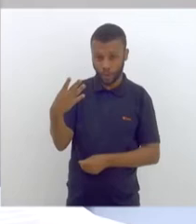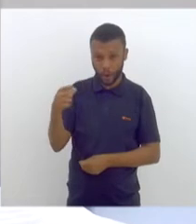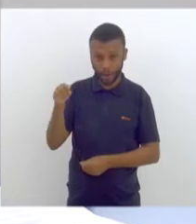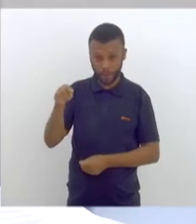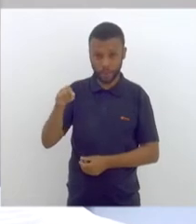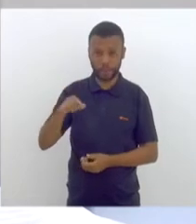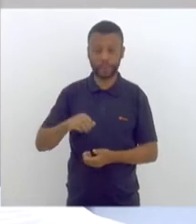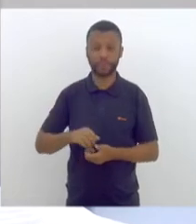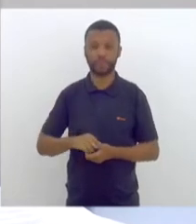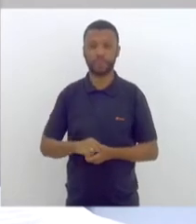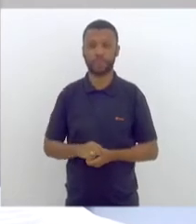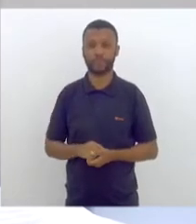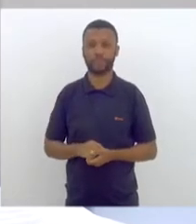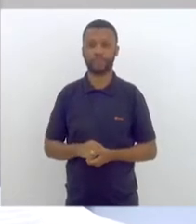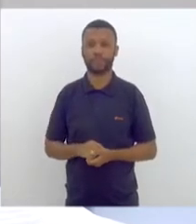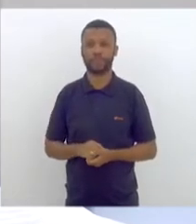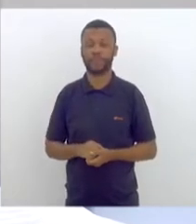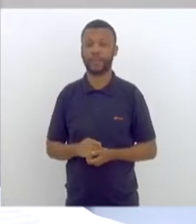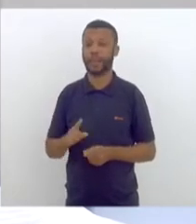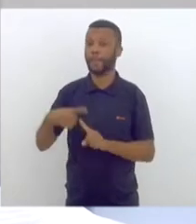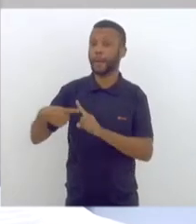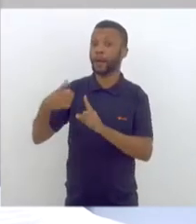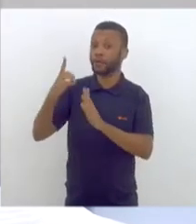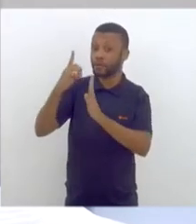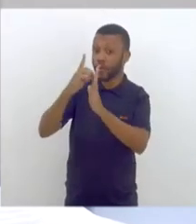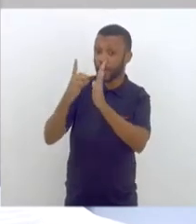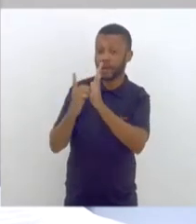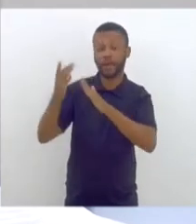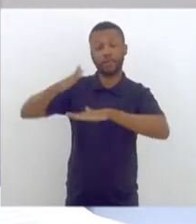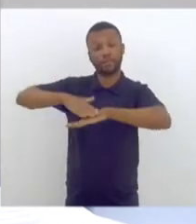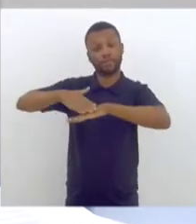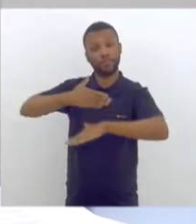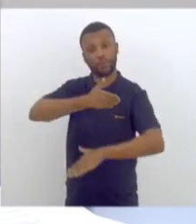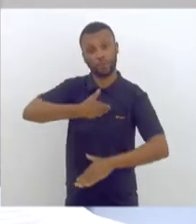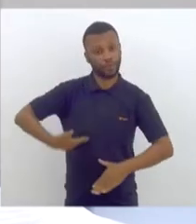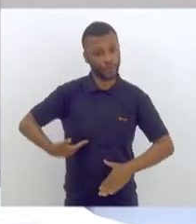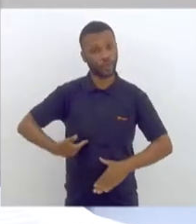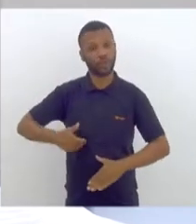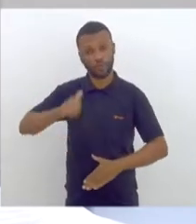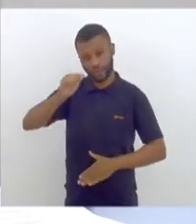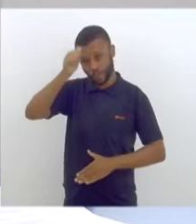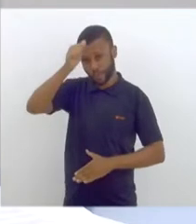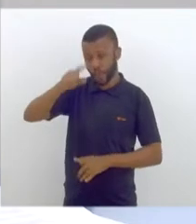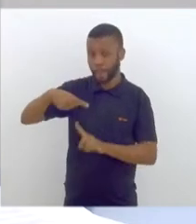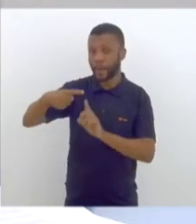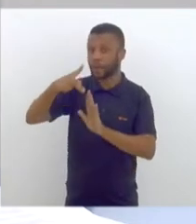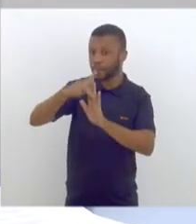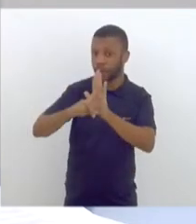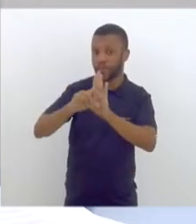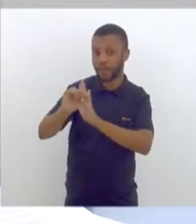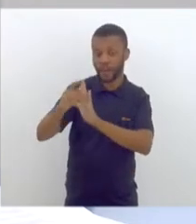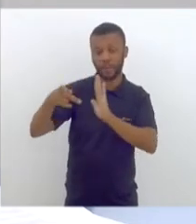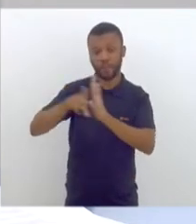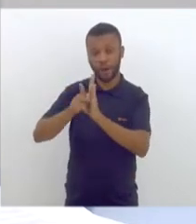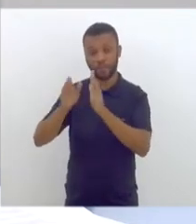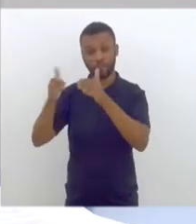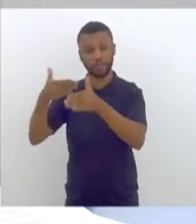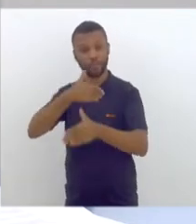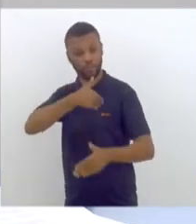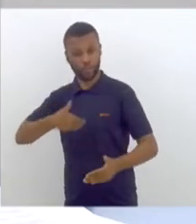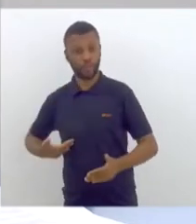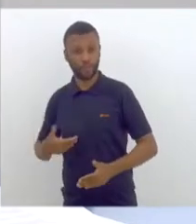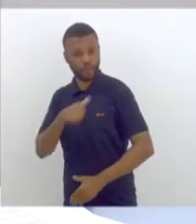194 e do Decreto do governador e do projeto de lei do executivo que tá na